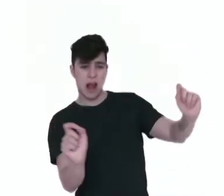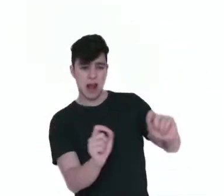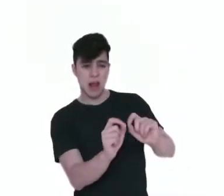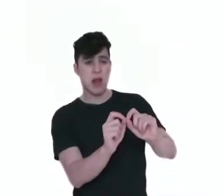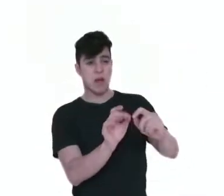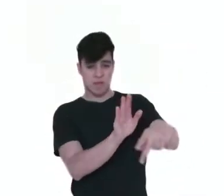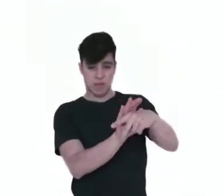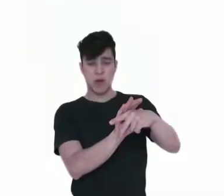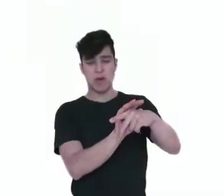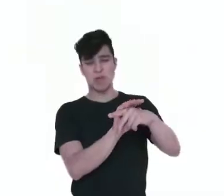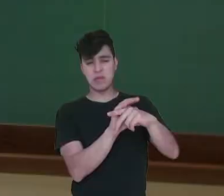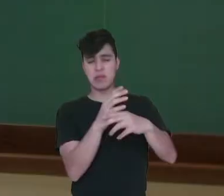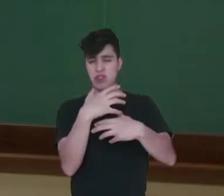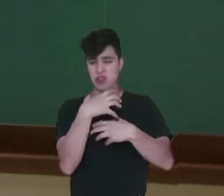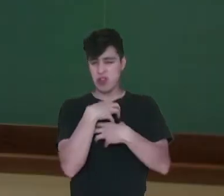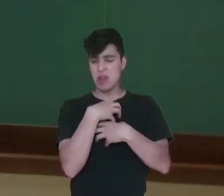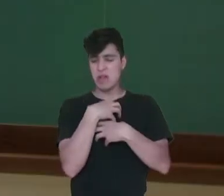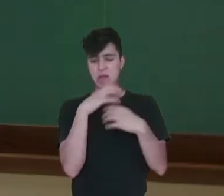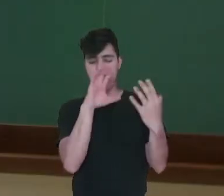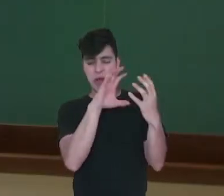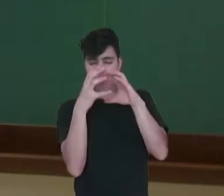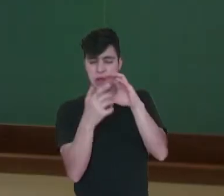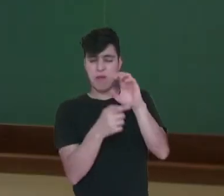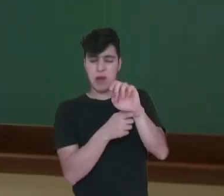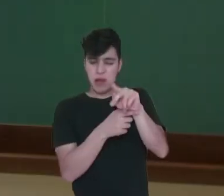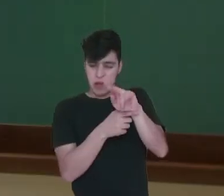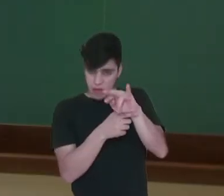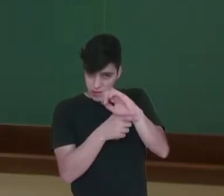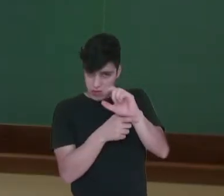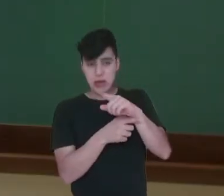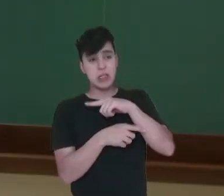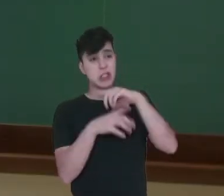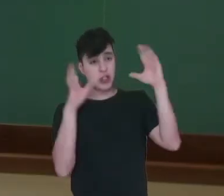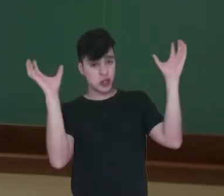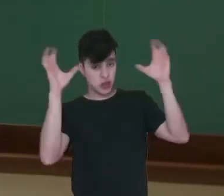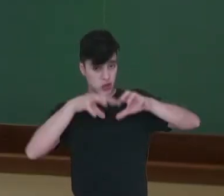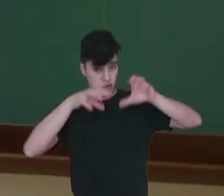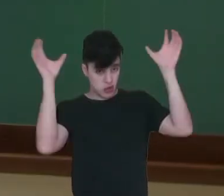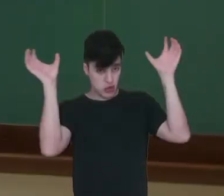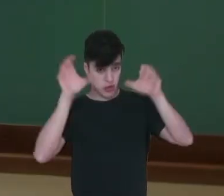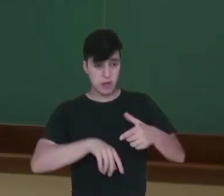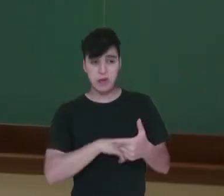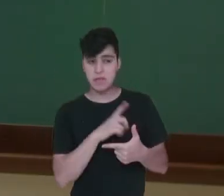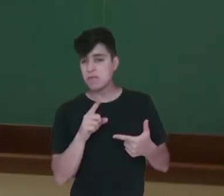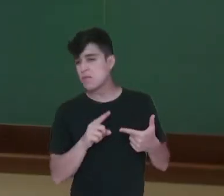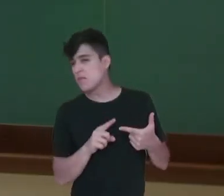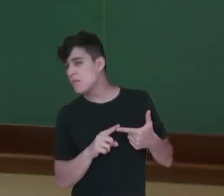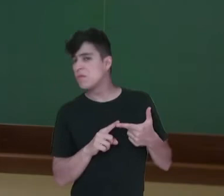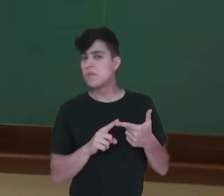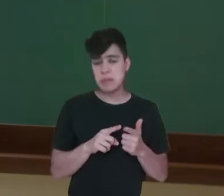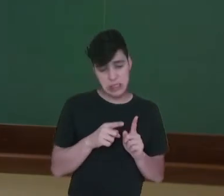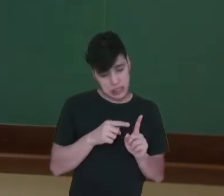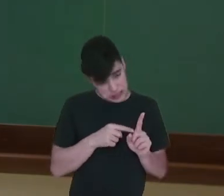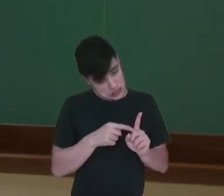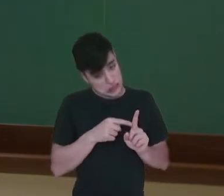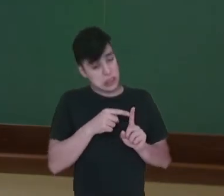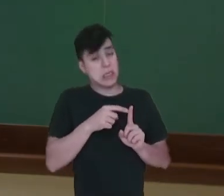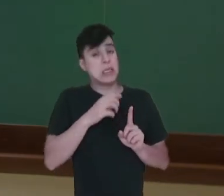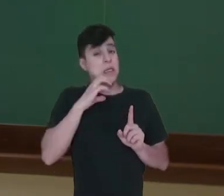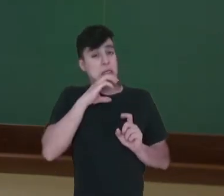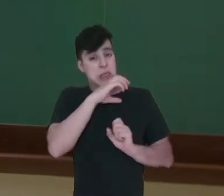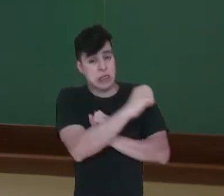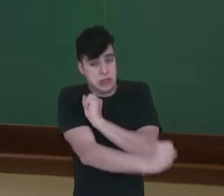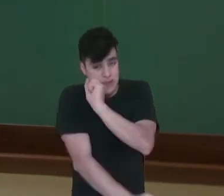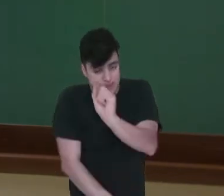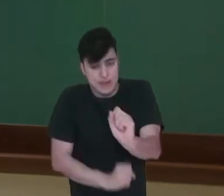clima equatorial, ou seja, é um clima chuvoso e com médias de temperaturas bastante elevadas o ano